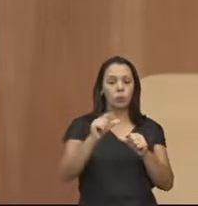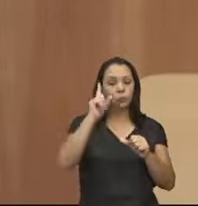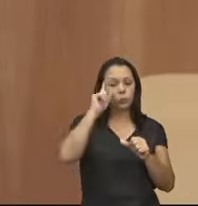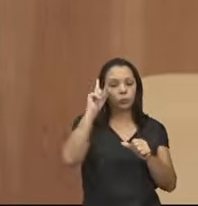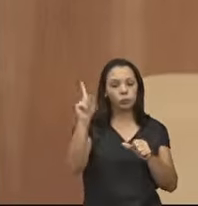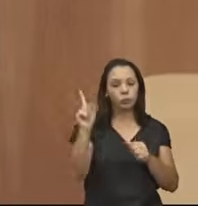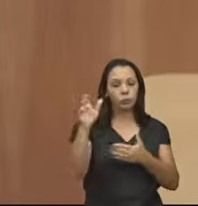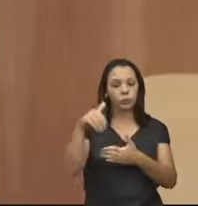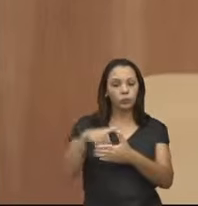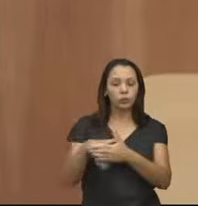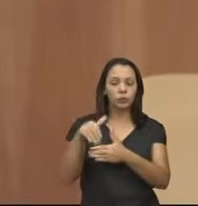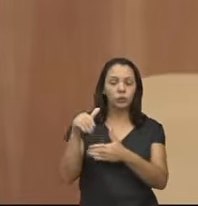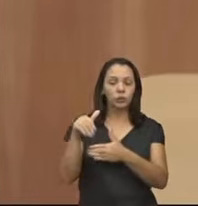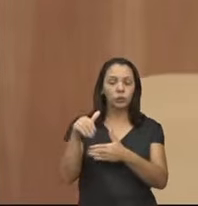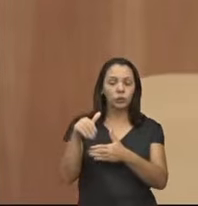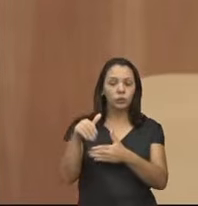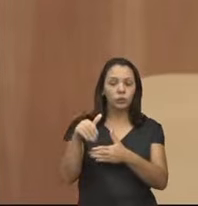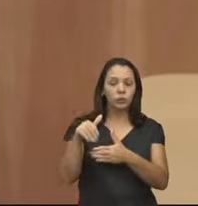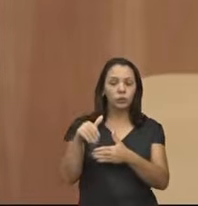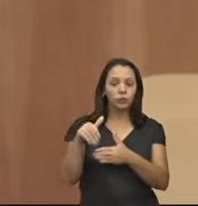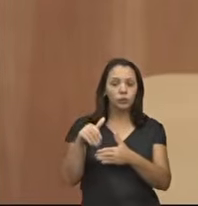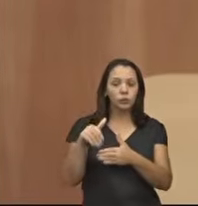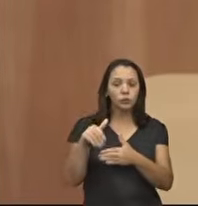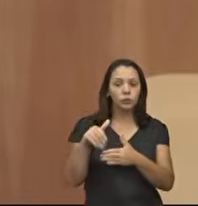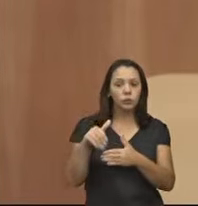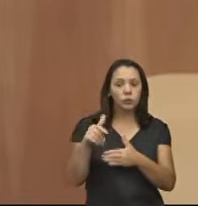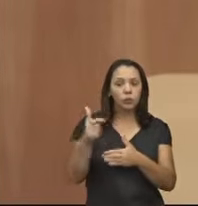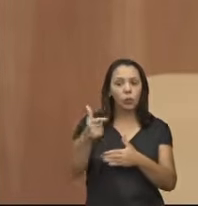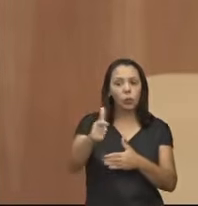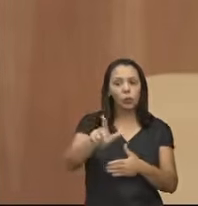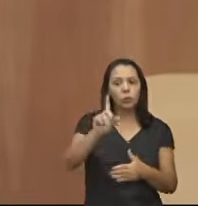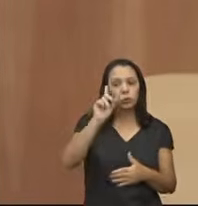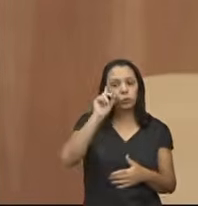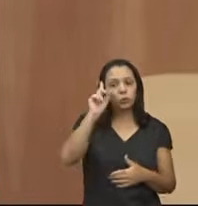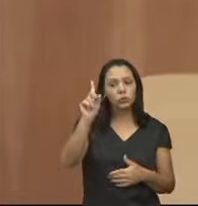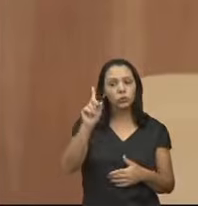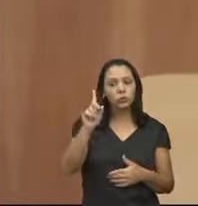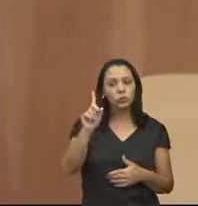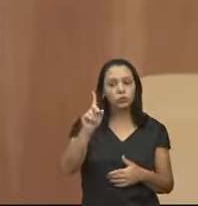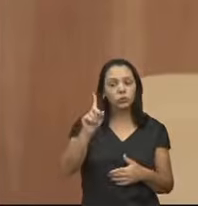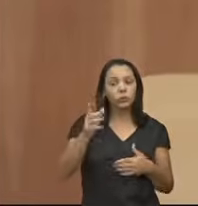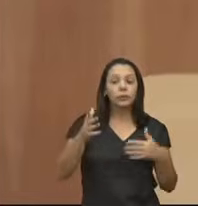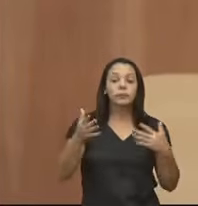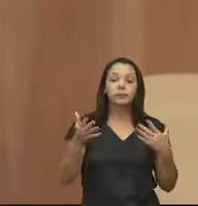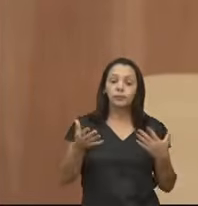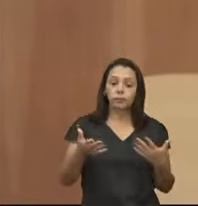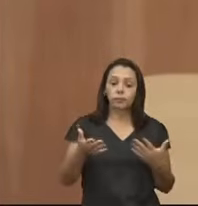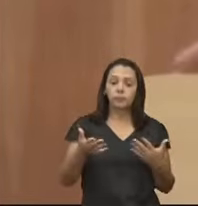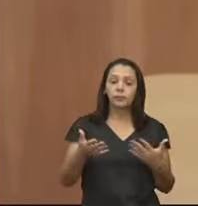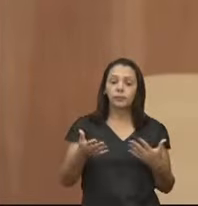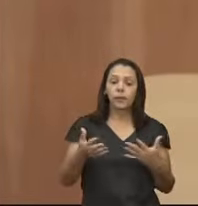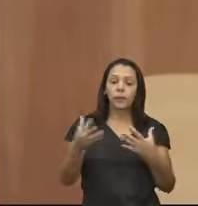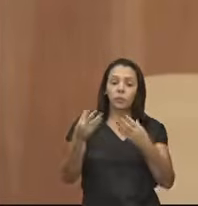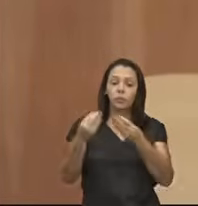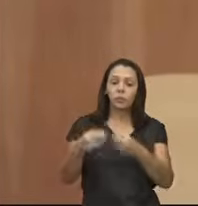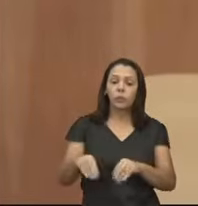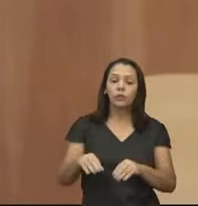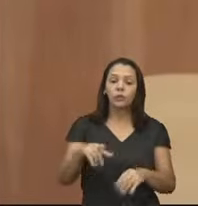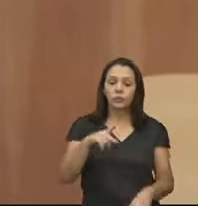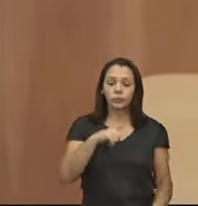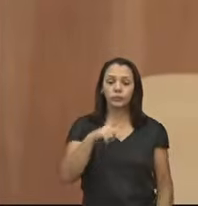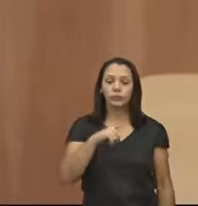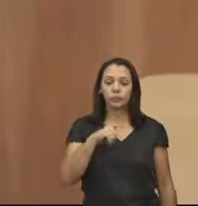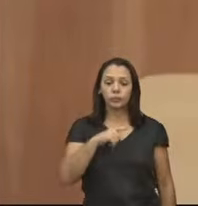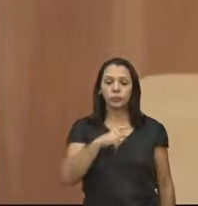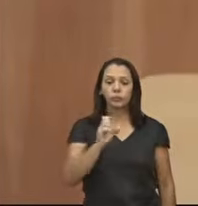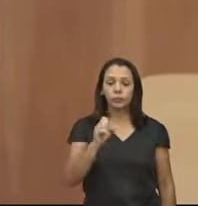votação, aí sim, aí é pertinente a ideia do prejuízo para o horário, né?